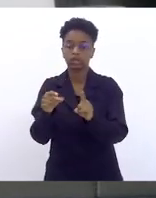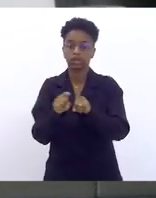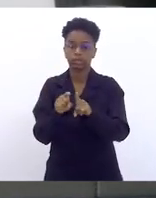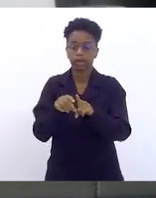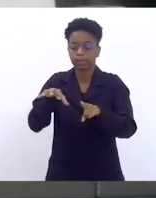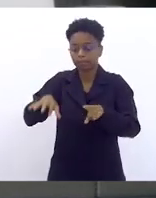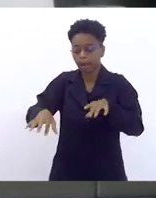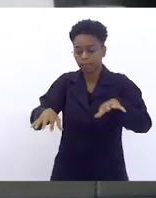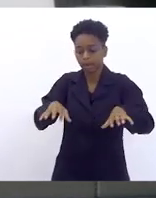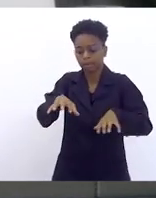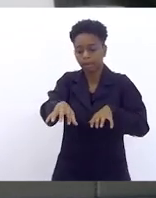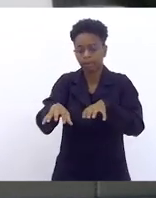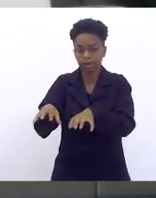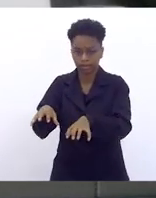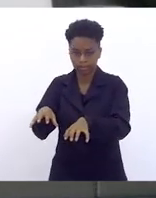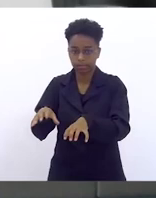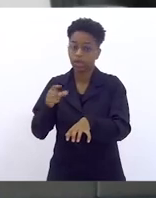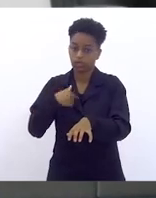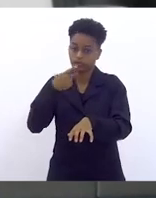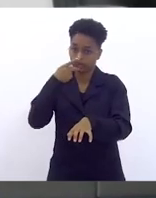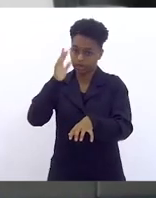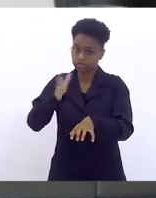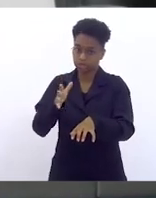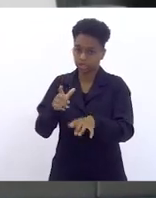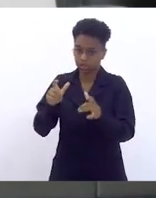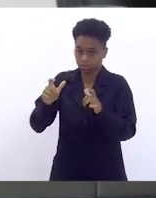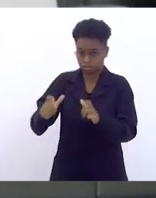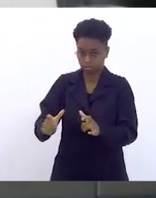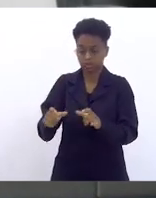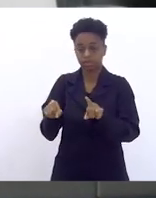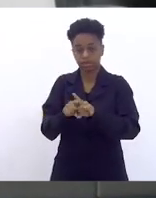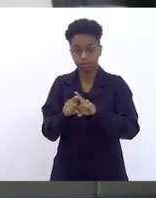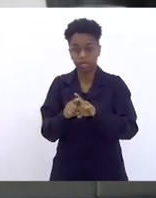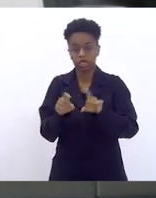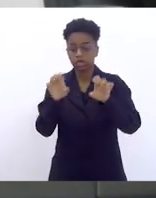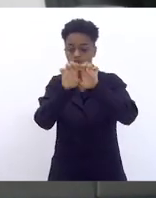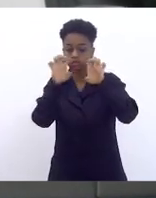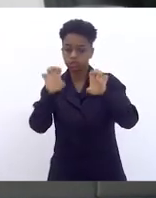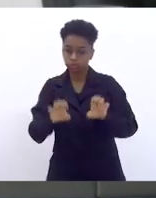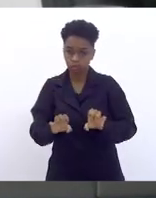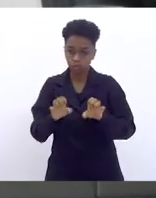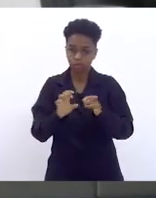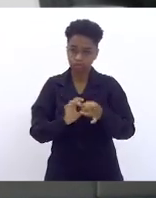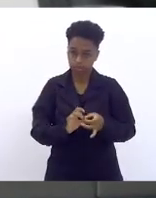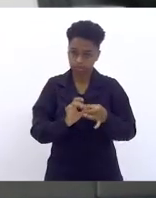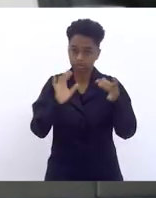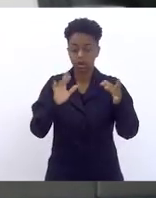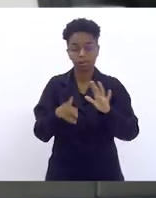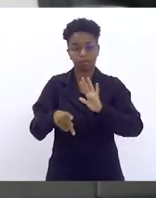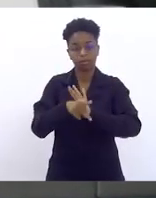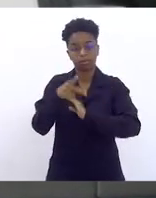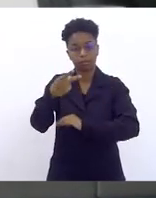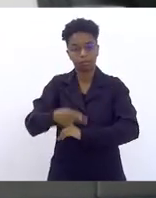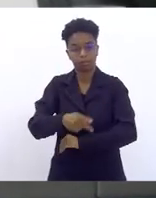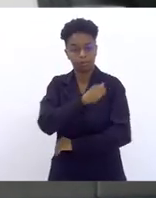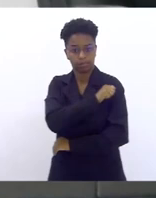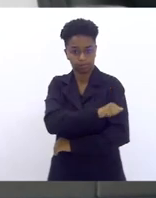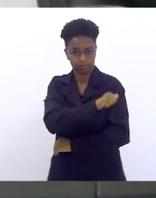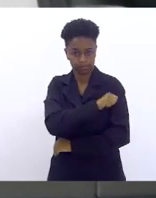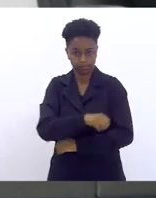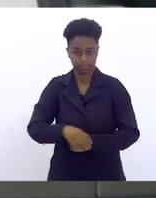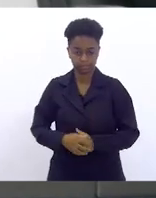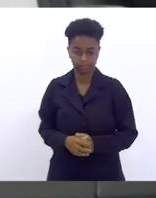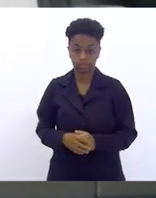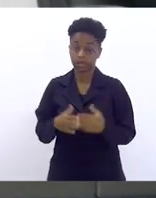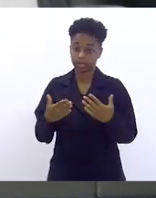territorialidade como eu falei aqui já de especializar e a própria infraestrutura disponível do Estado do Rio de Janeiro Então esse